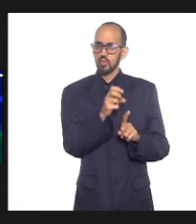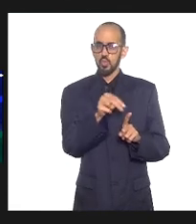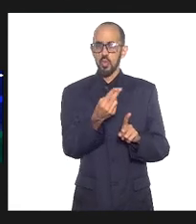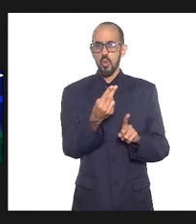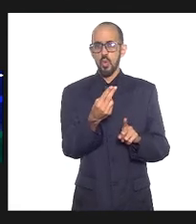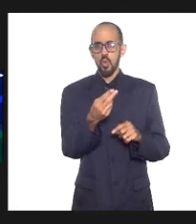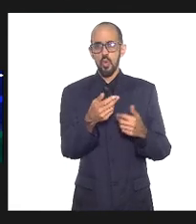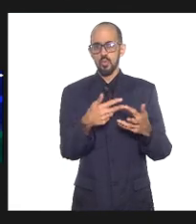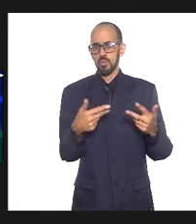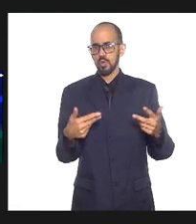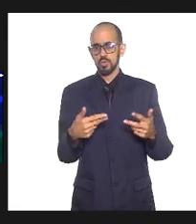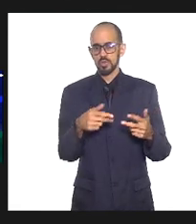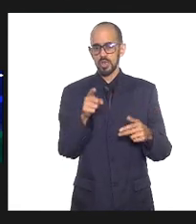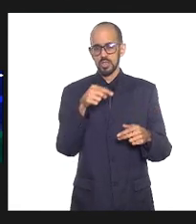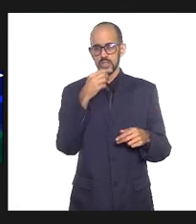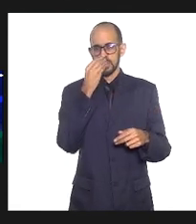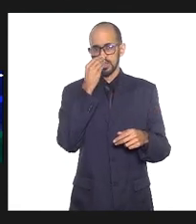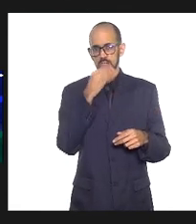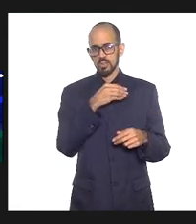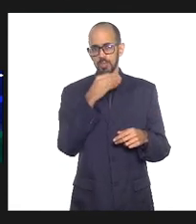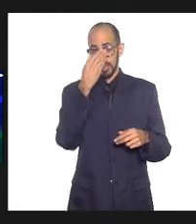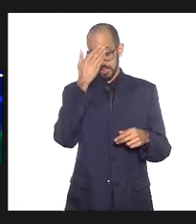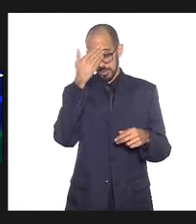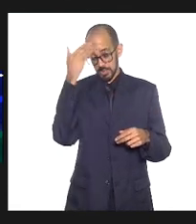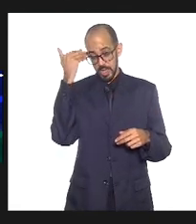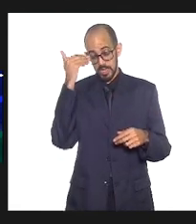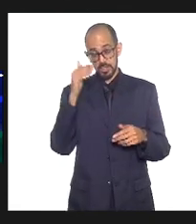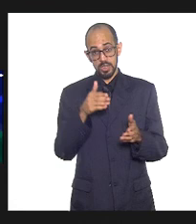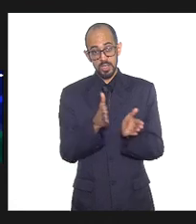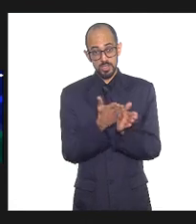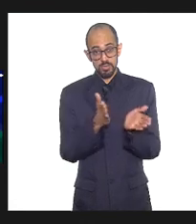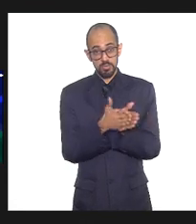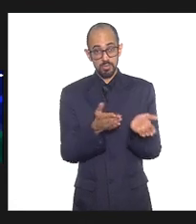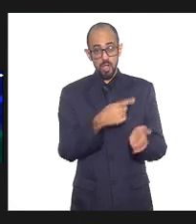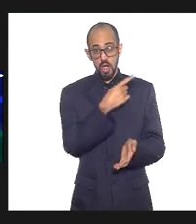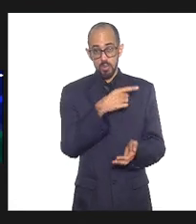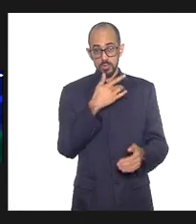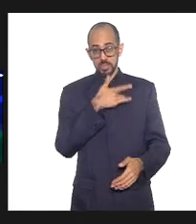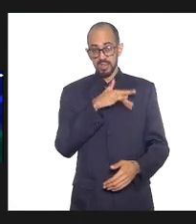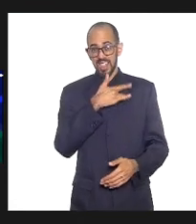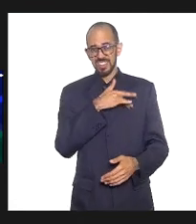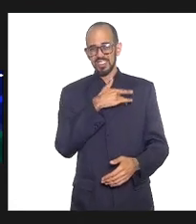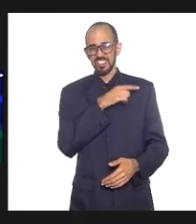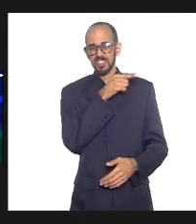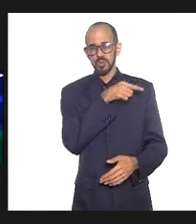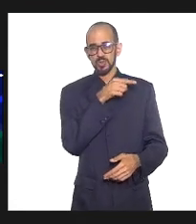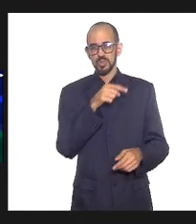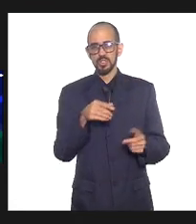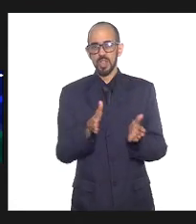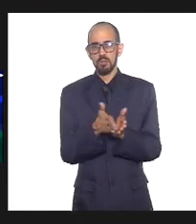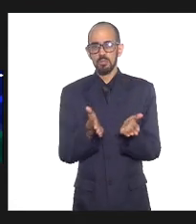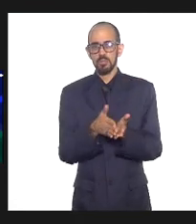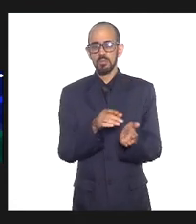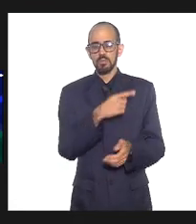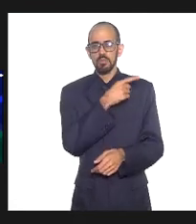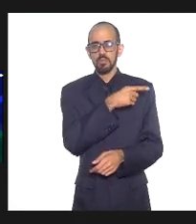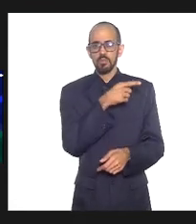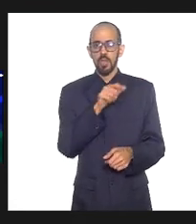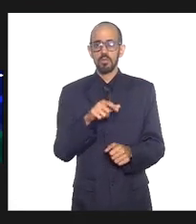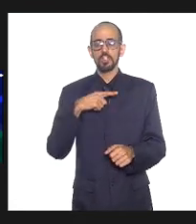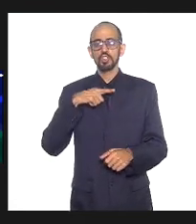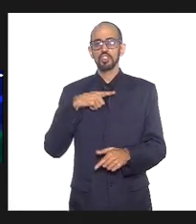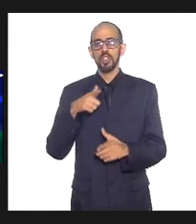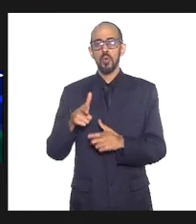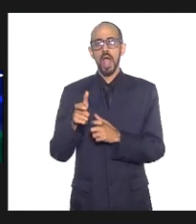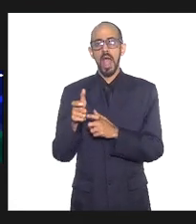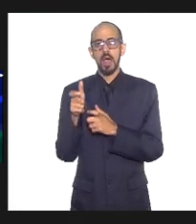tipo. Esquecem que aqueles pobres coitados, aqueles jovenzinhos periféricos estavam portando armas de guerra